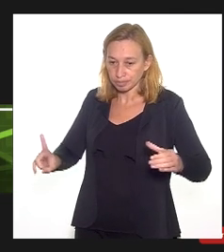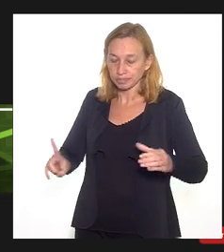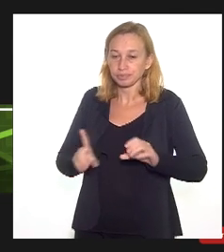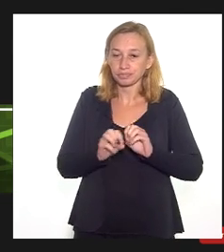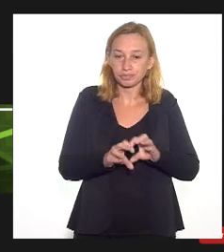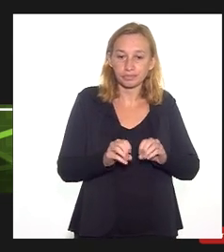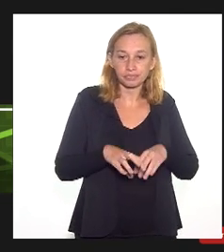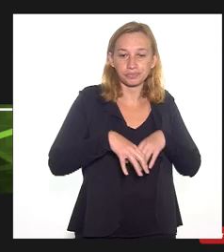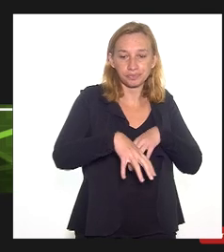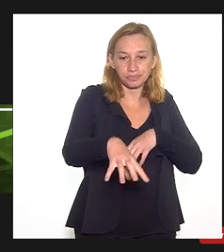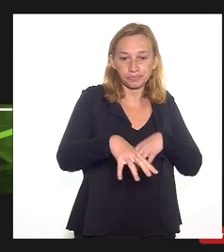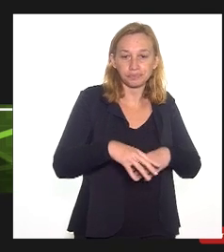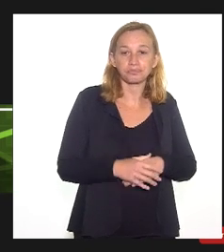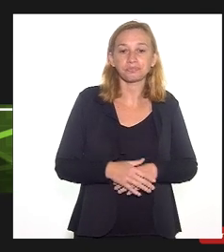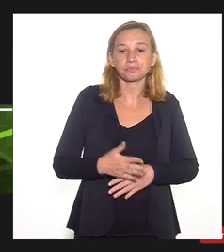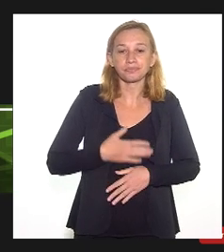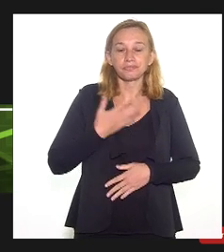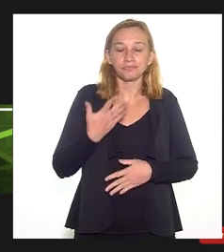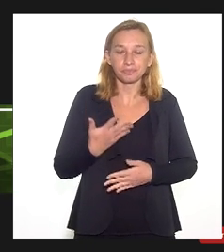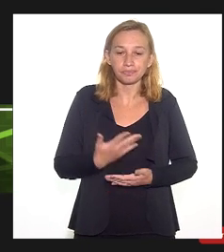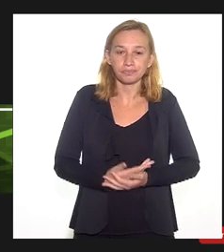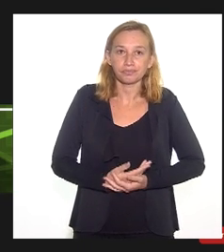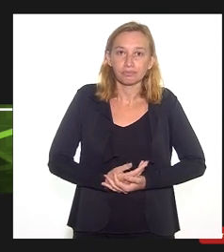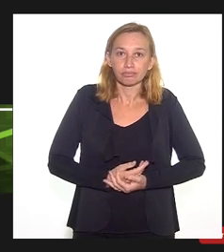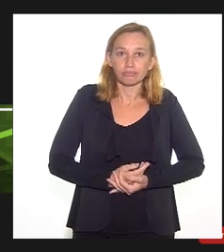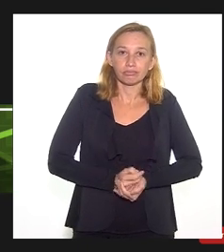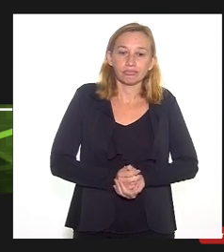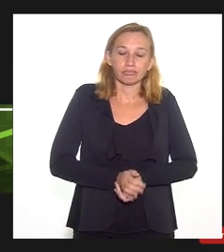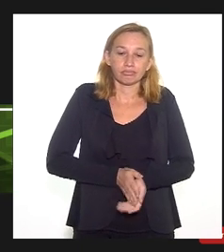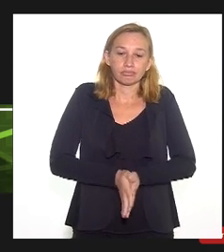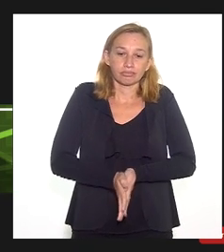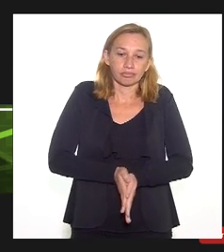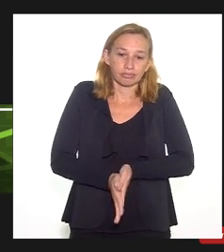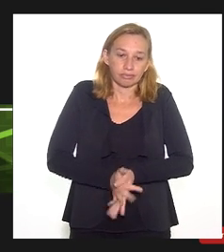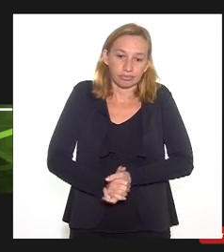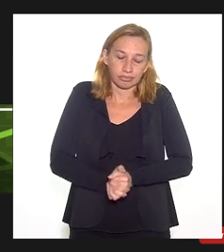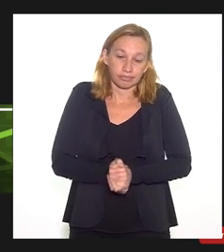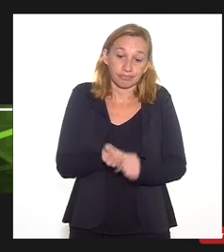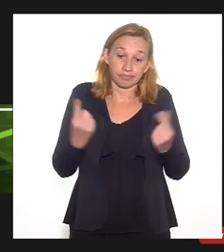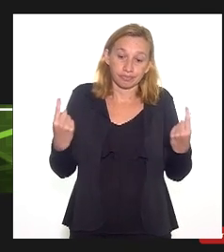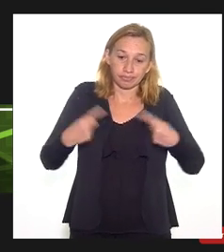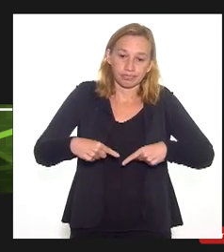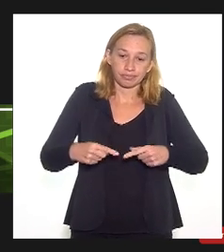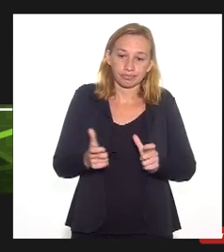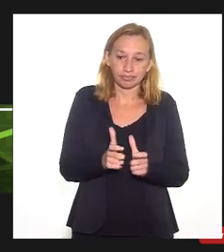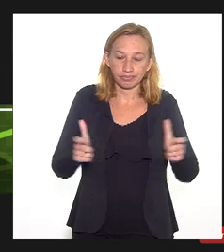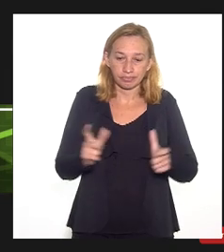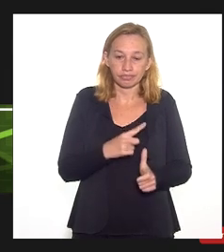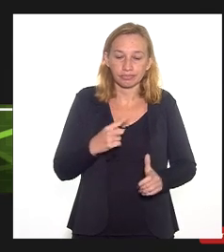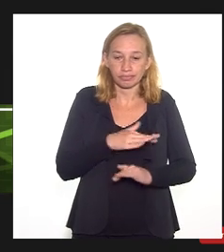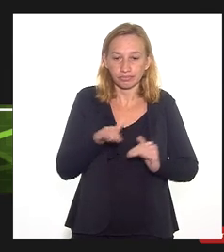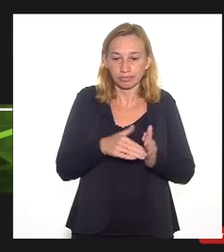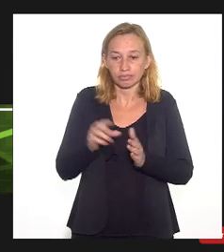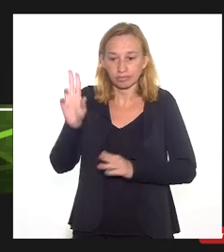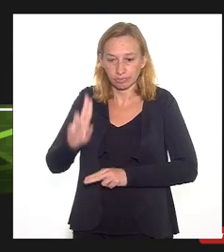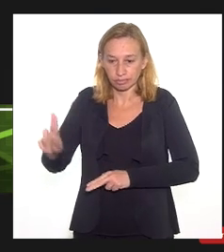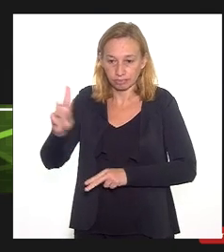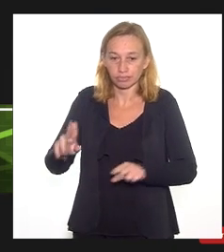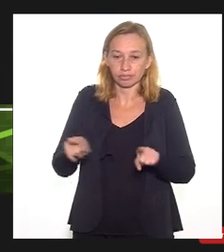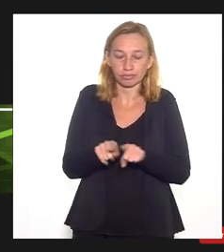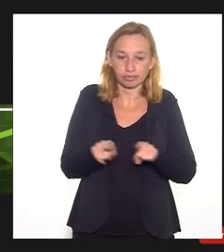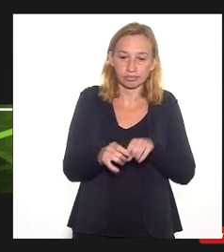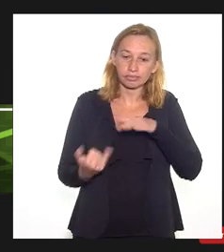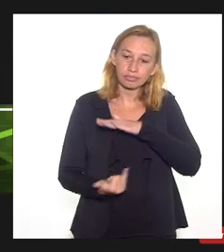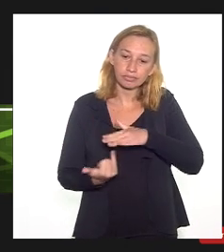nos trouxe pegou de surpresa e acabou sendo um grande desafio para todas as universidades e também para as instituições de